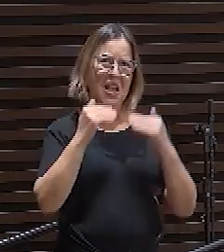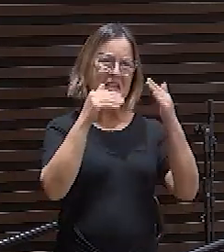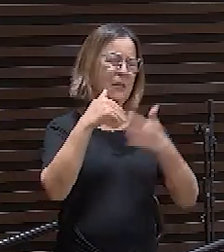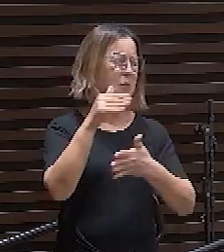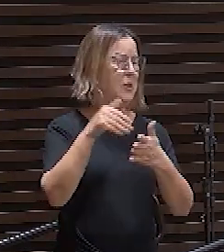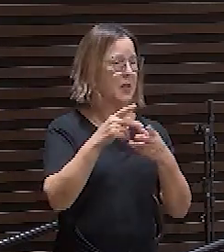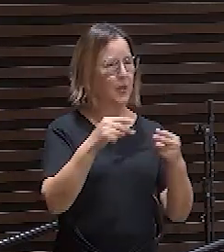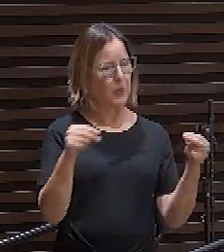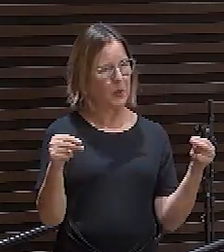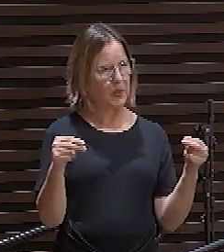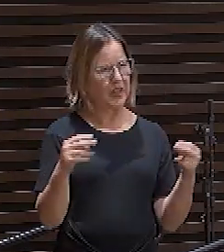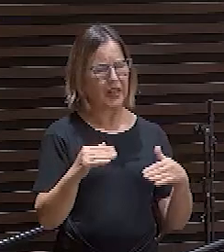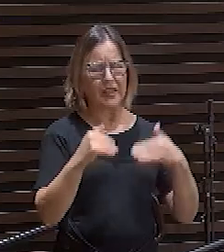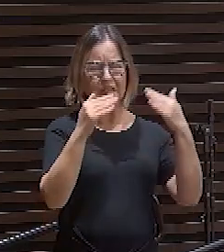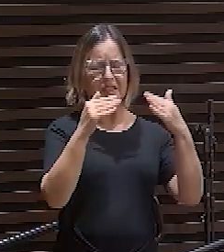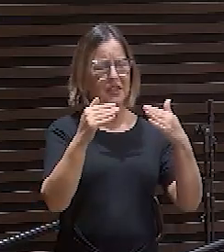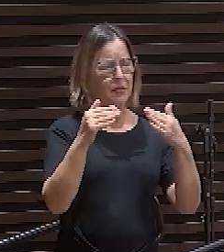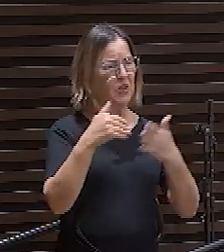coisas,